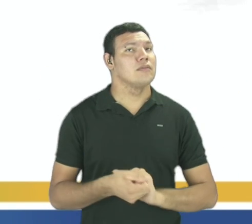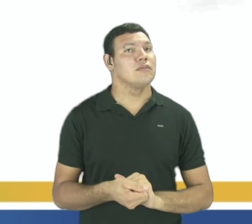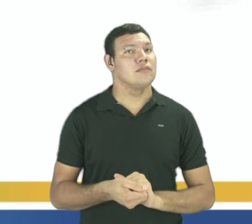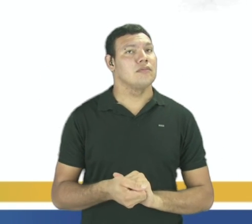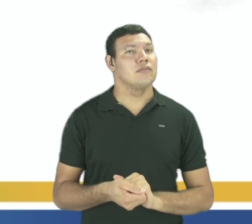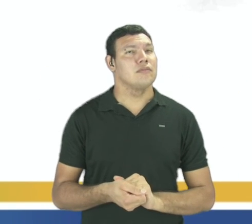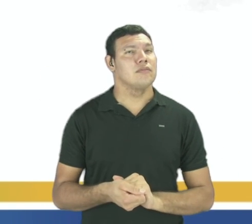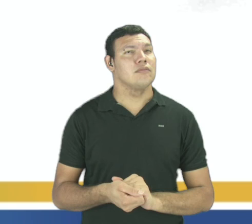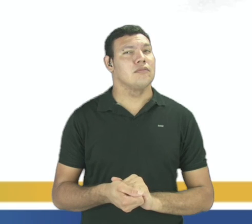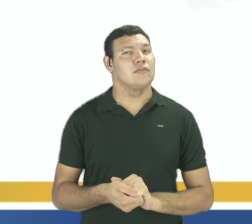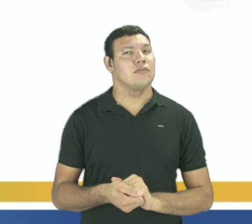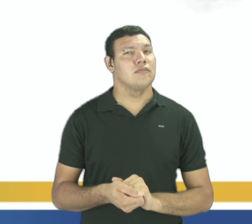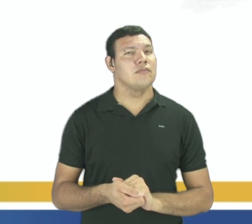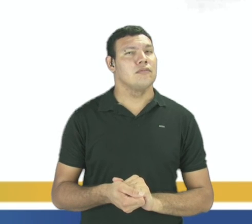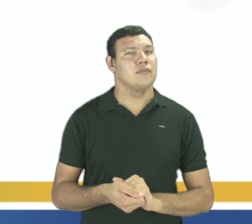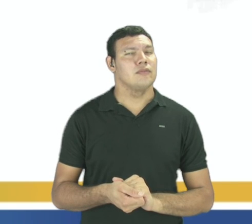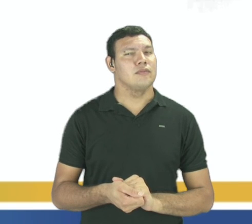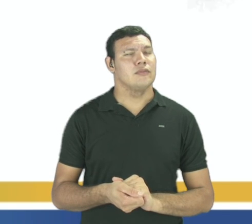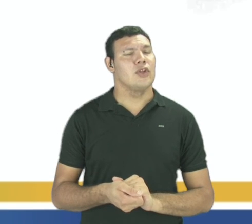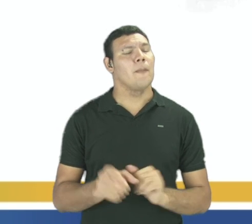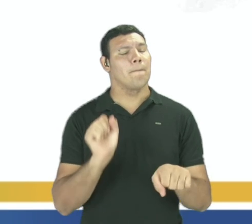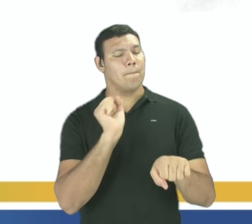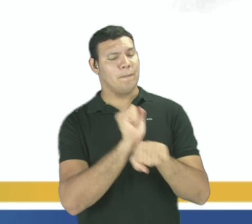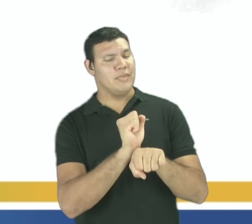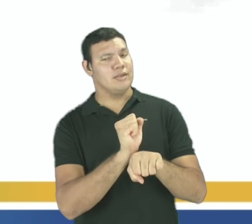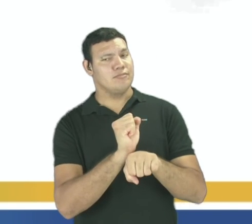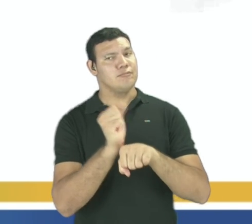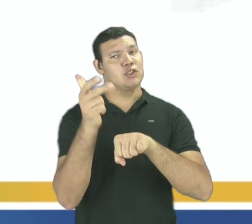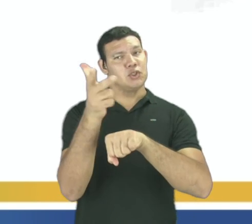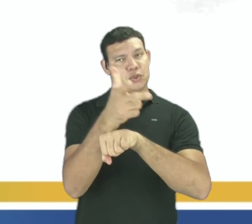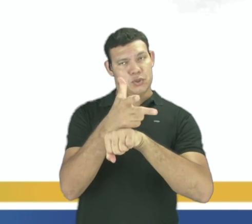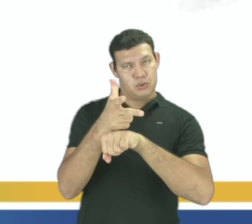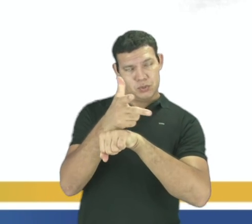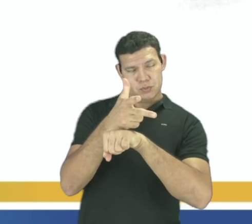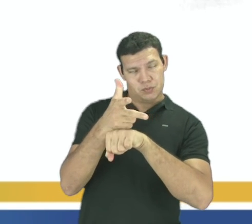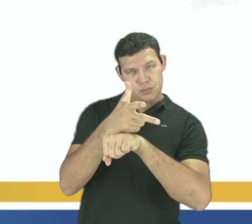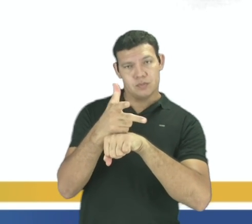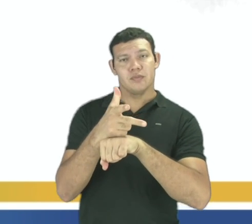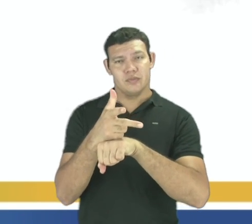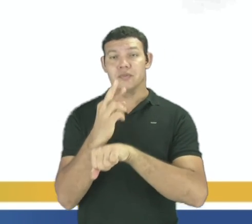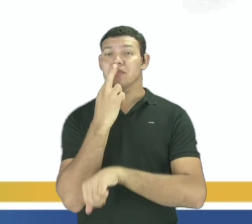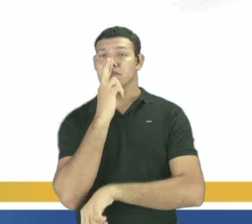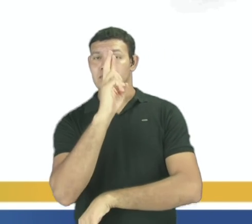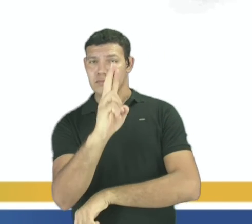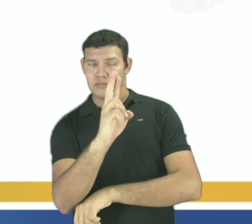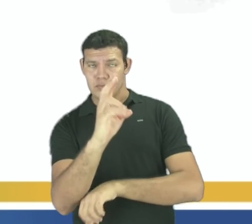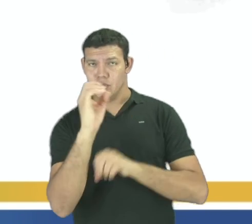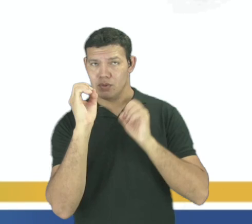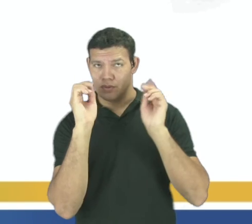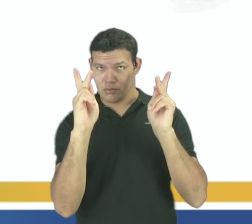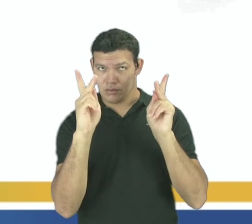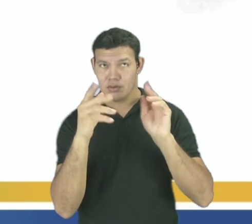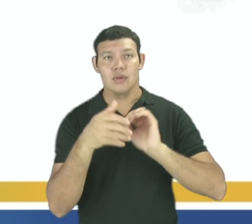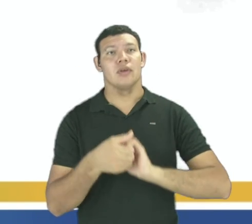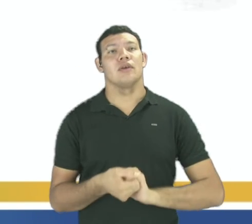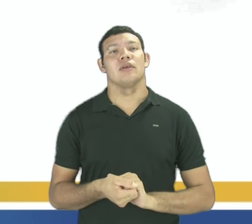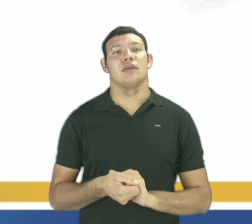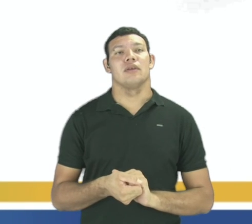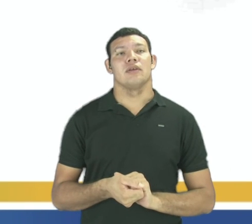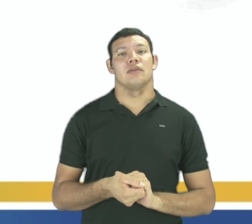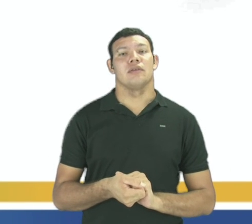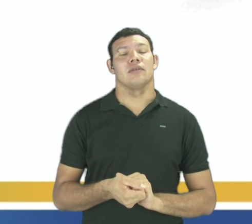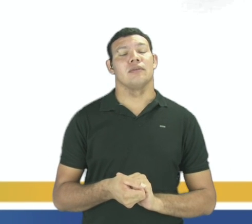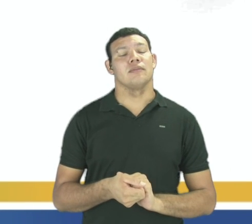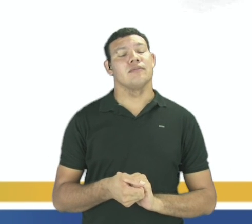Eu vou dar vocês podem pausar o vídeo aqui, se for possível, e responderem, tá bom? Mas